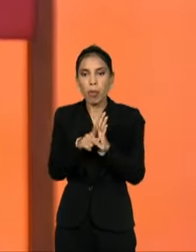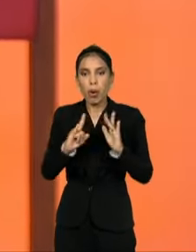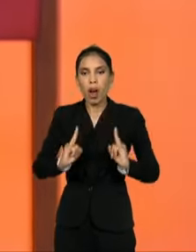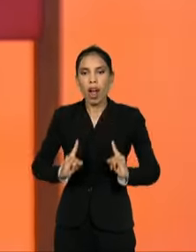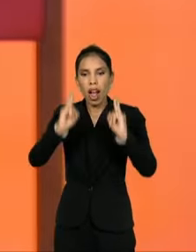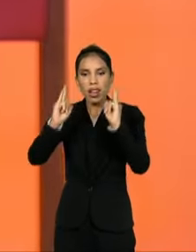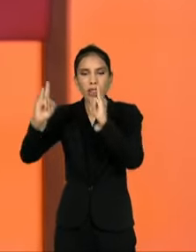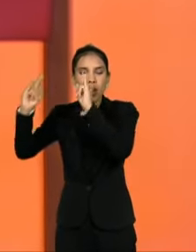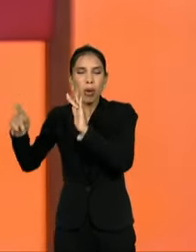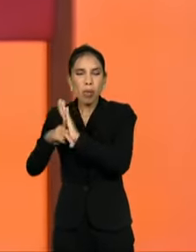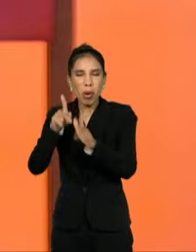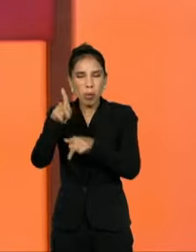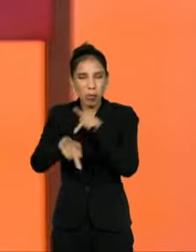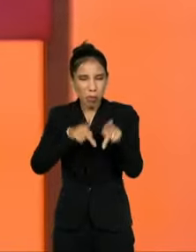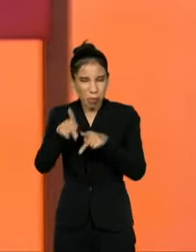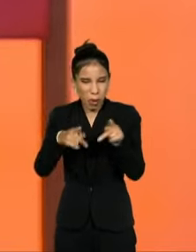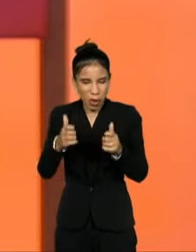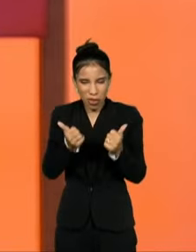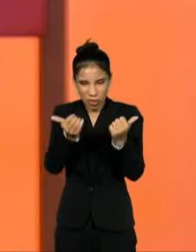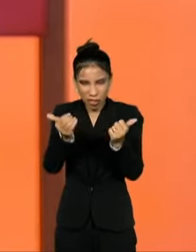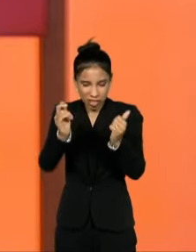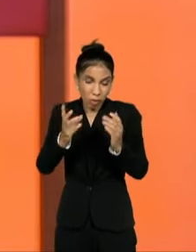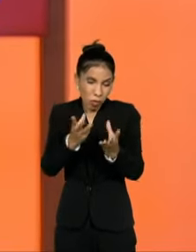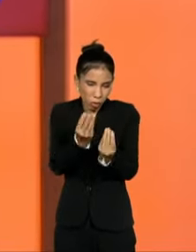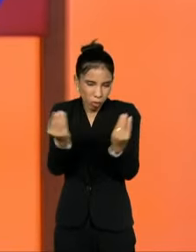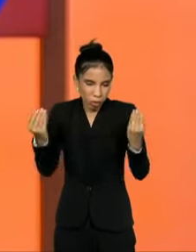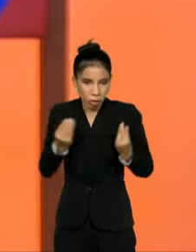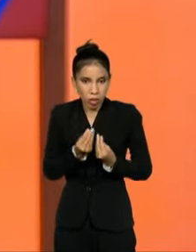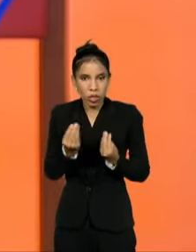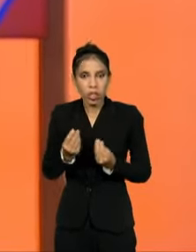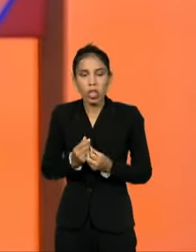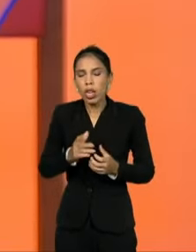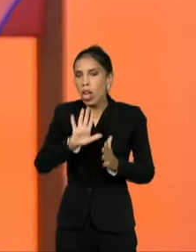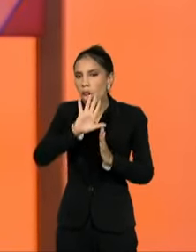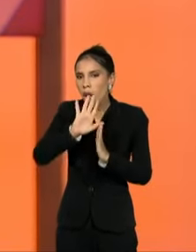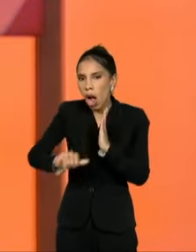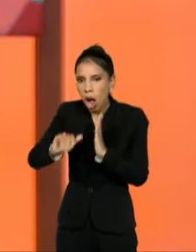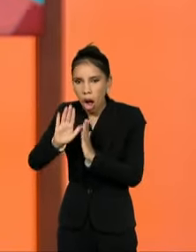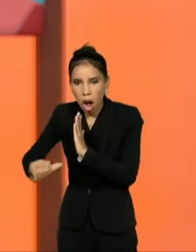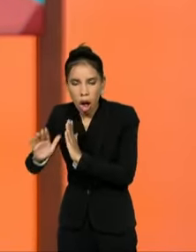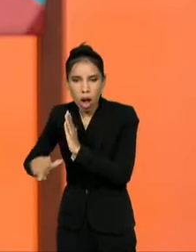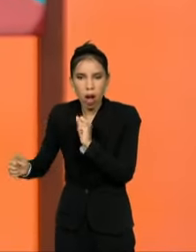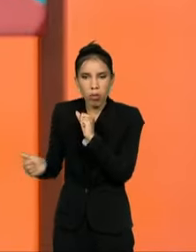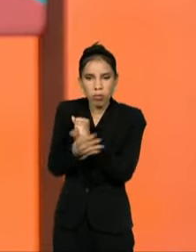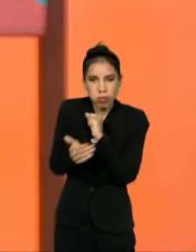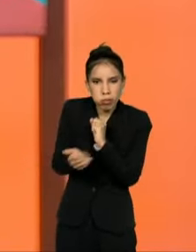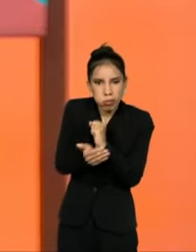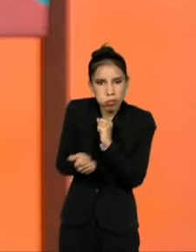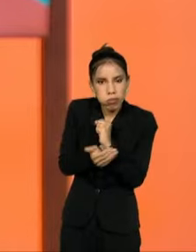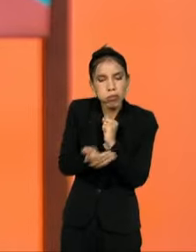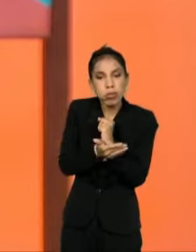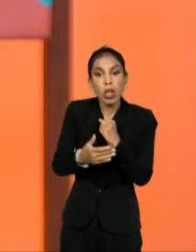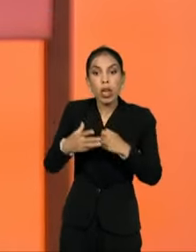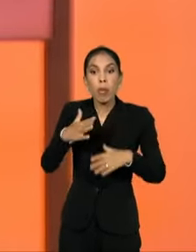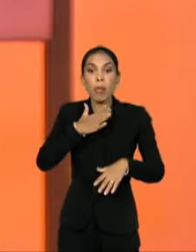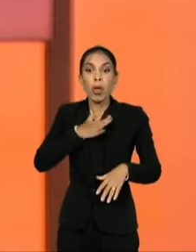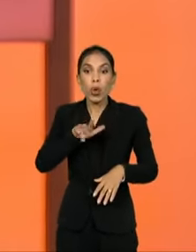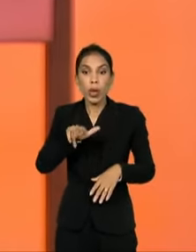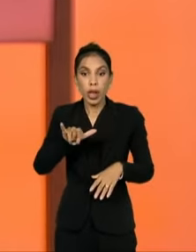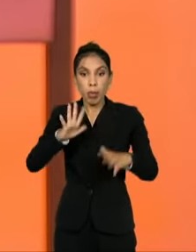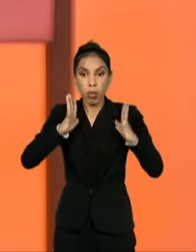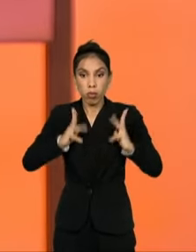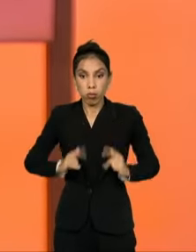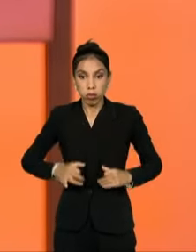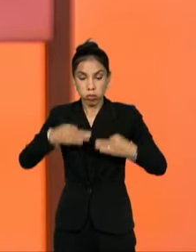apartamentos populares, e eles vão moralizar o condomínio. Né? Então, tinha uma série de roubalheiras, desvios, etc. e tal. Ele era muito correto. Uma